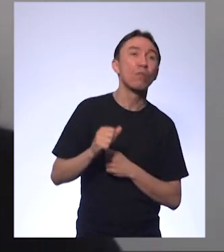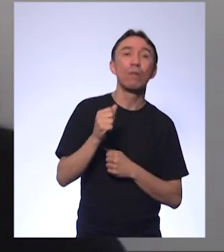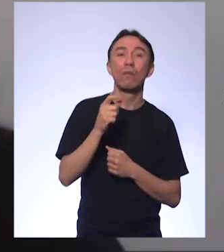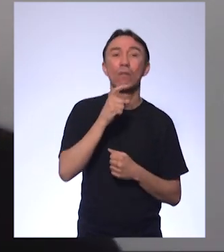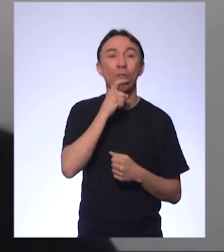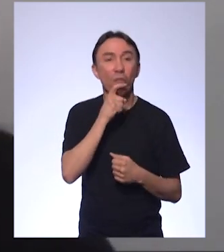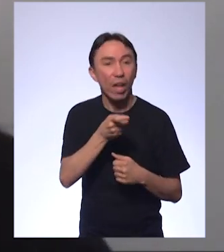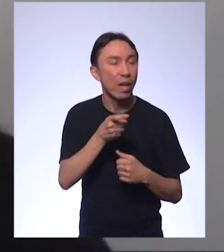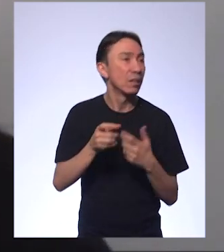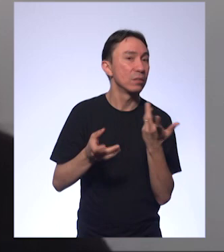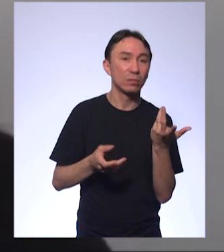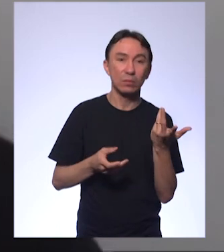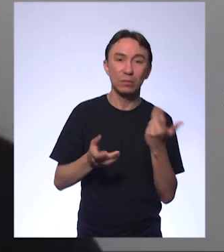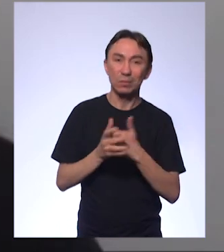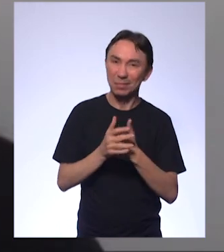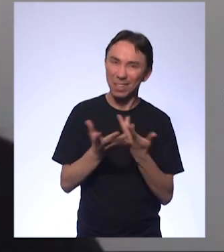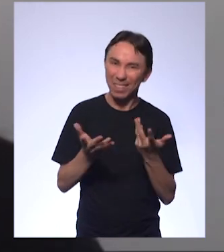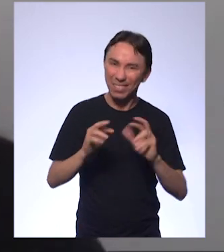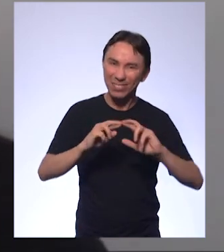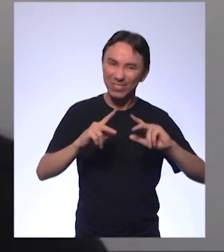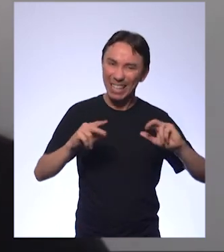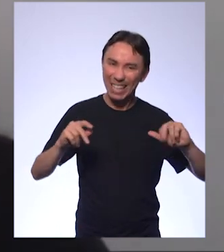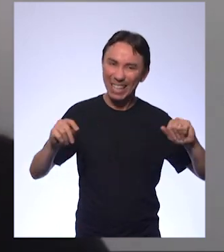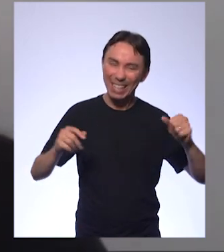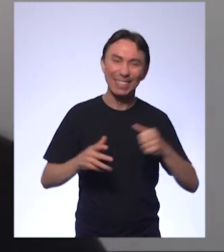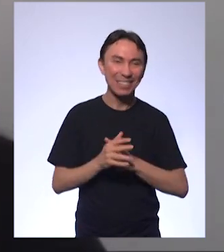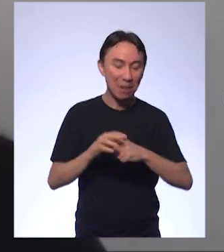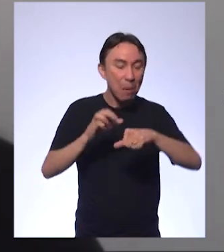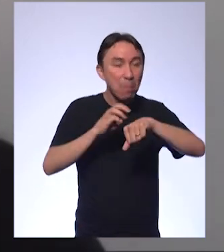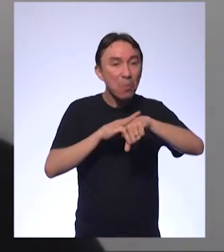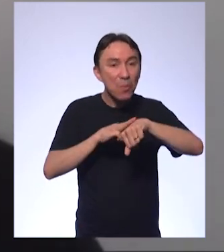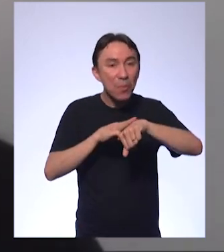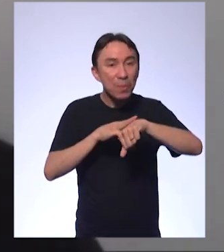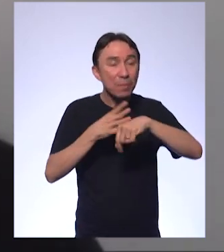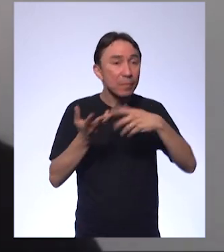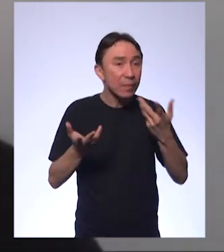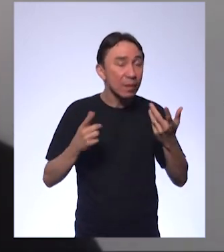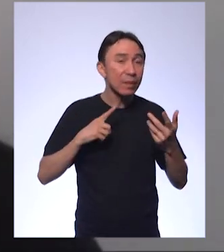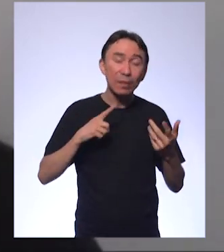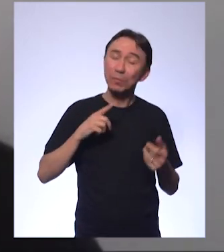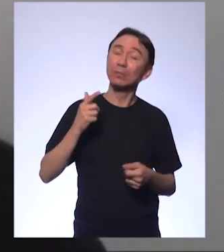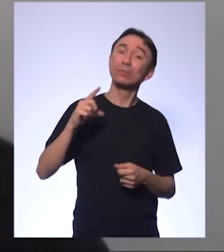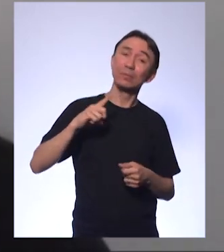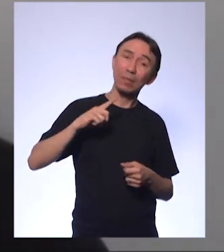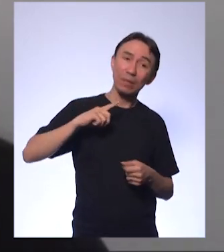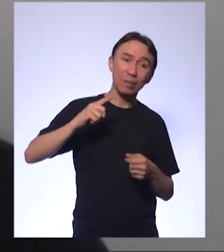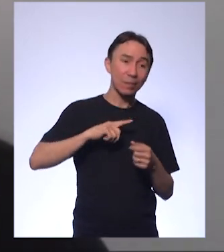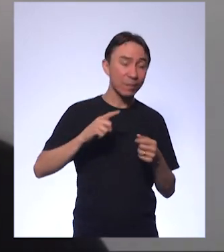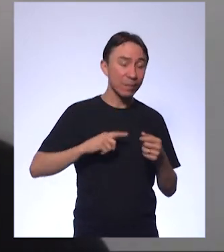alelos, a gente está falando justamente dessa variação dos genes, né?